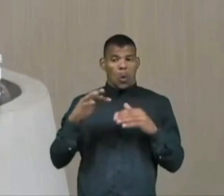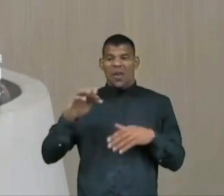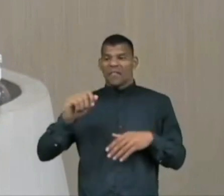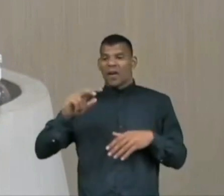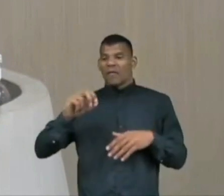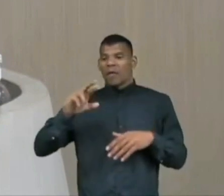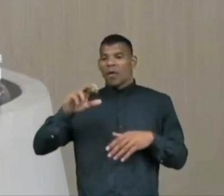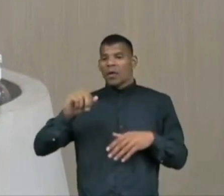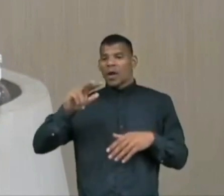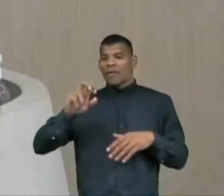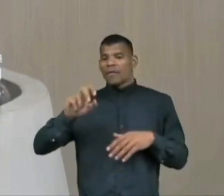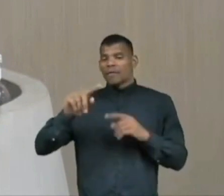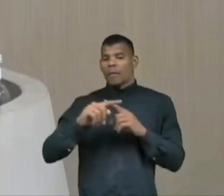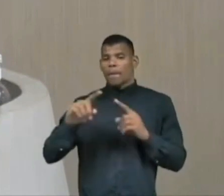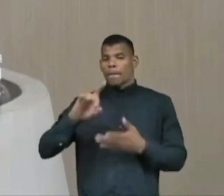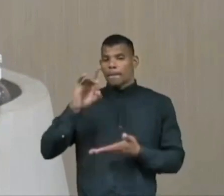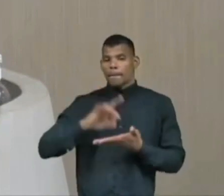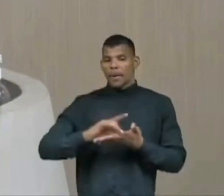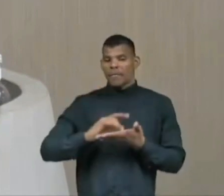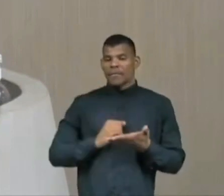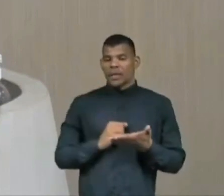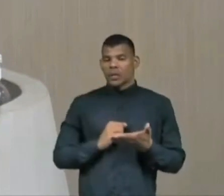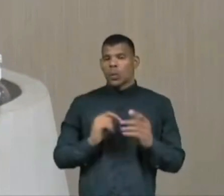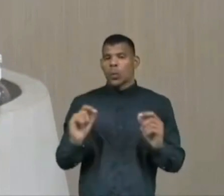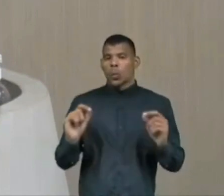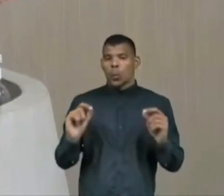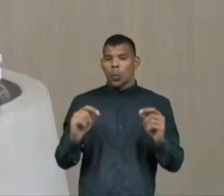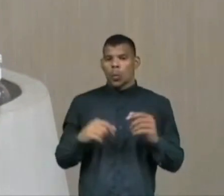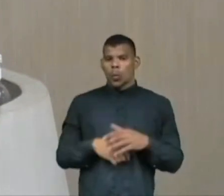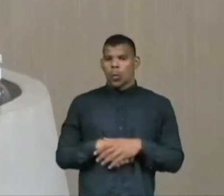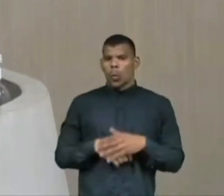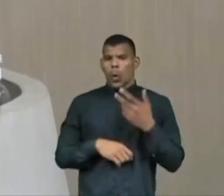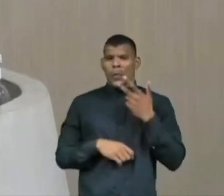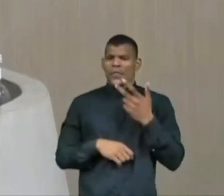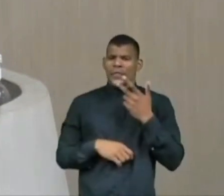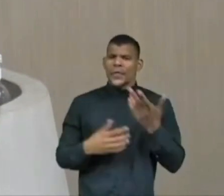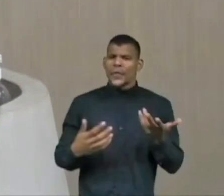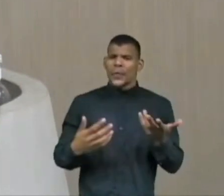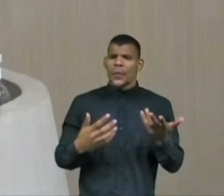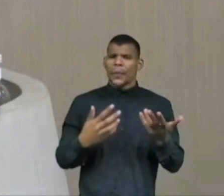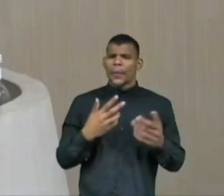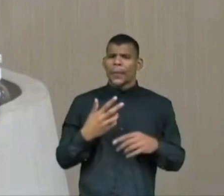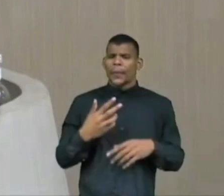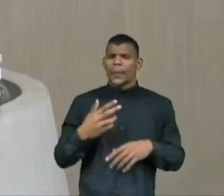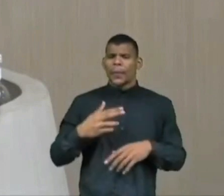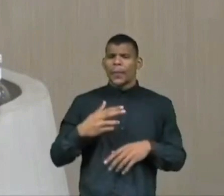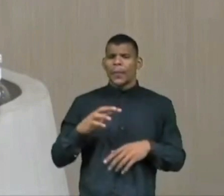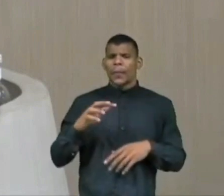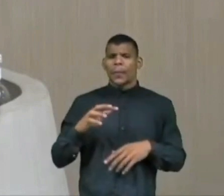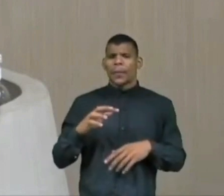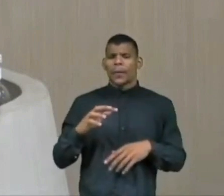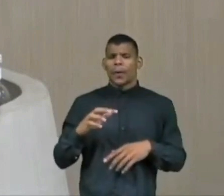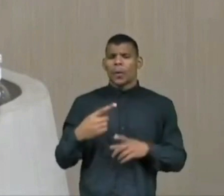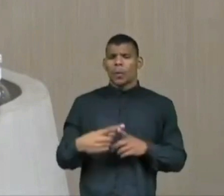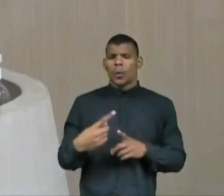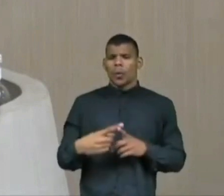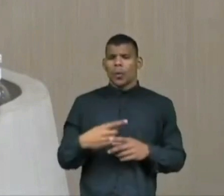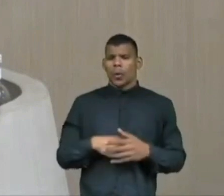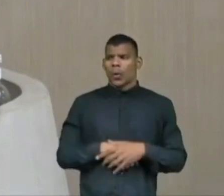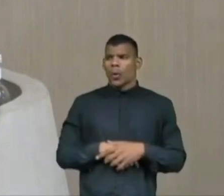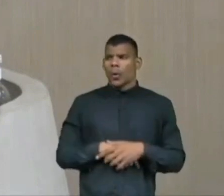favorável, mas que não vai sair. Eu disse, mas por que é que não vai sair? Ele disse porque